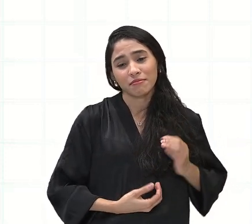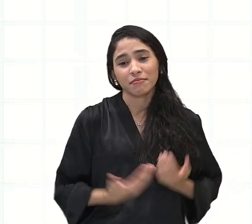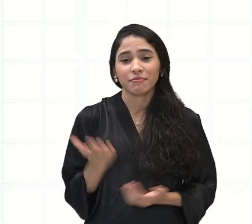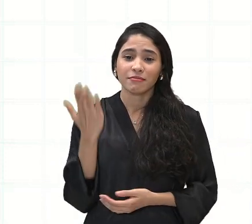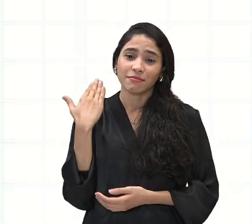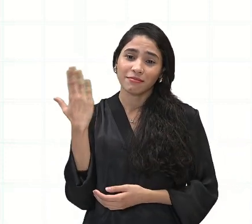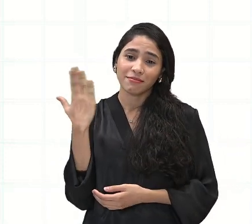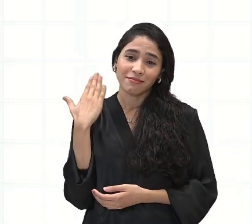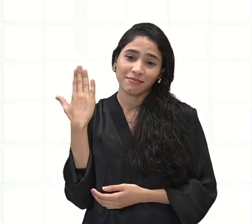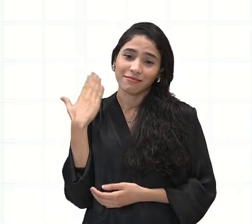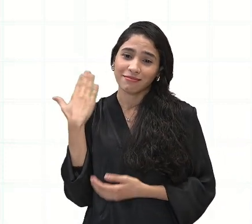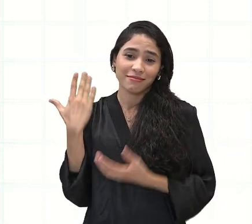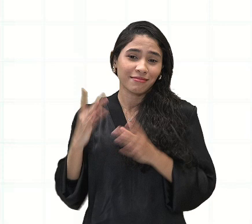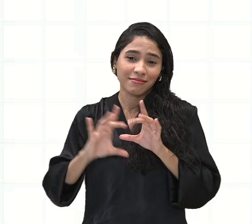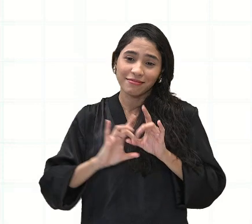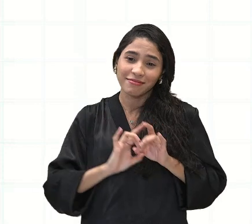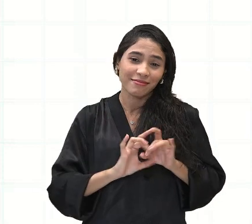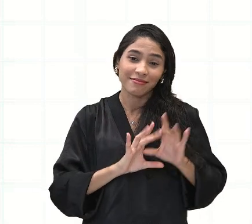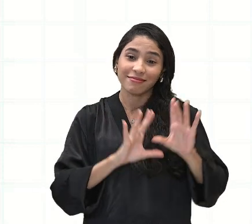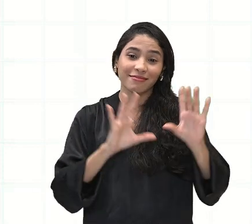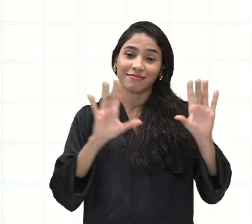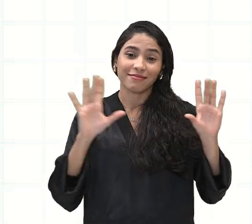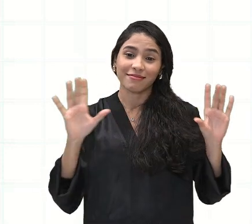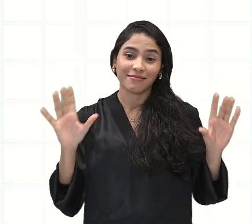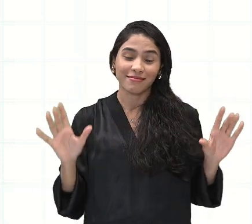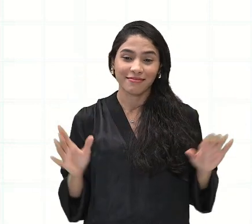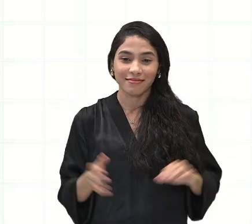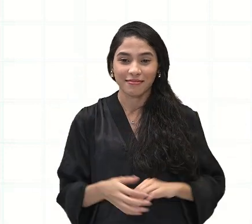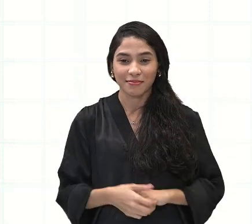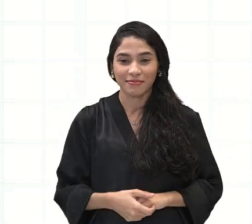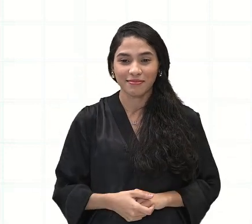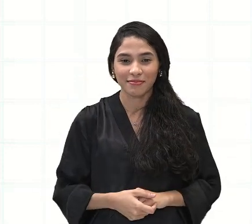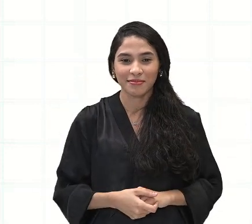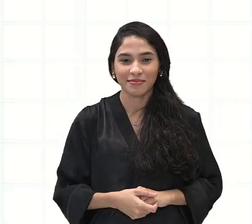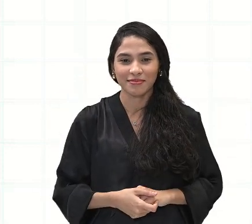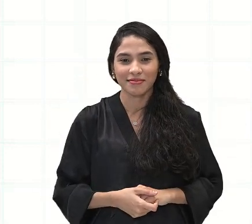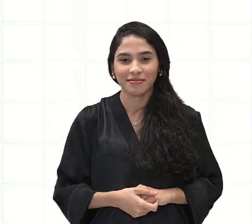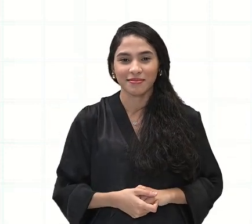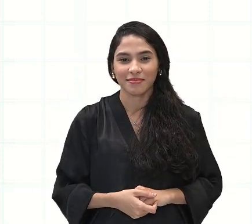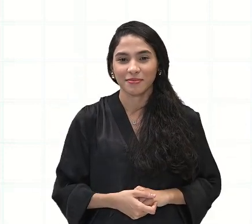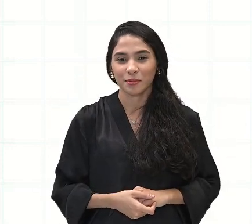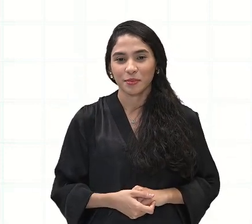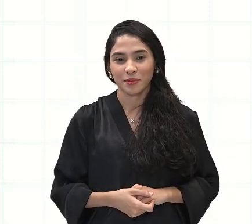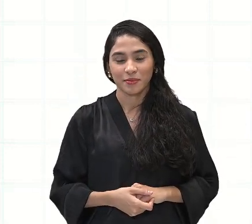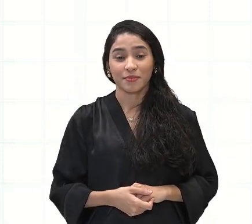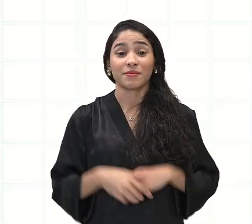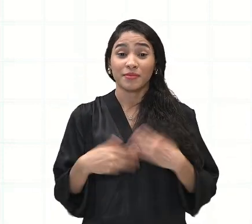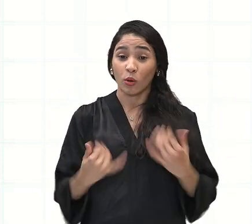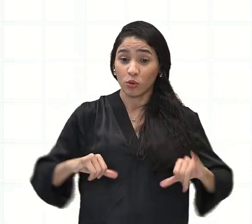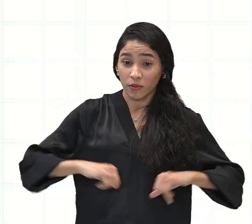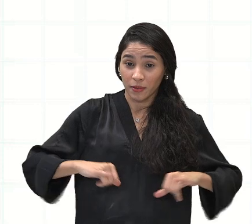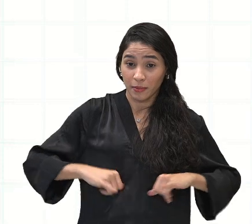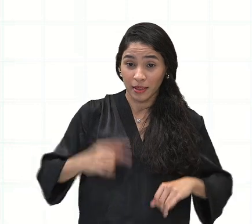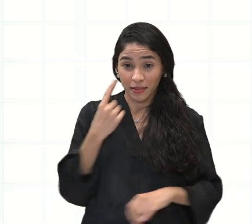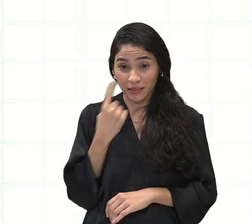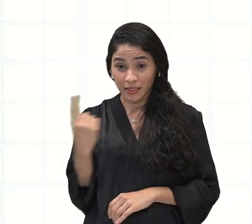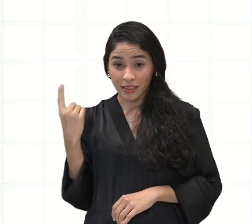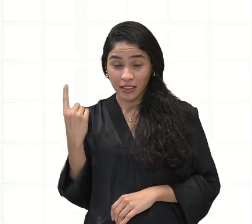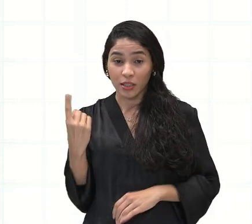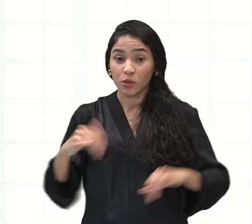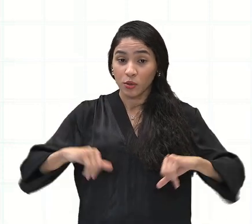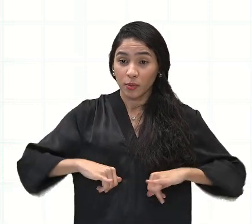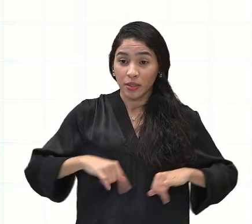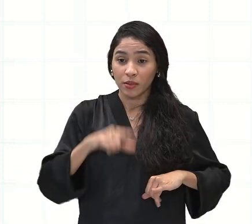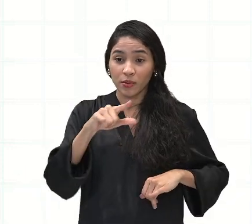qualquer seta. Bastante interessante, um poema bastante bonito, falando sobre sofrimento, e sobre a partir do sofrimento